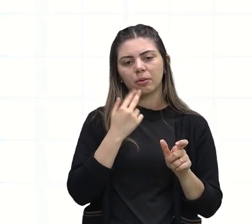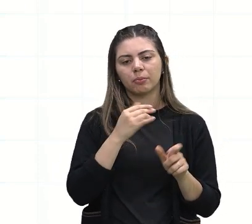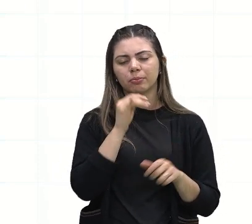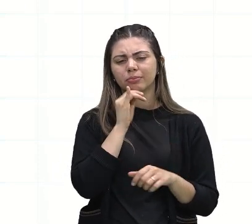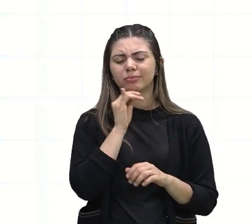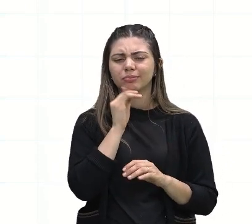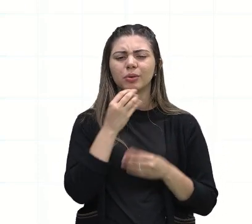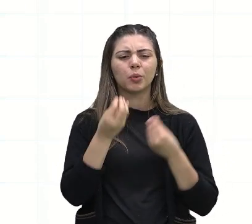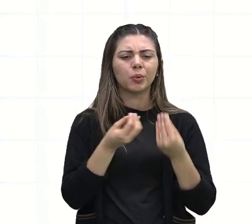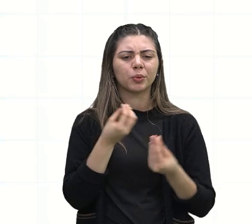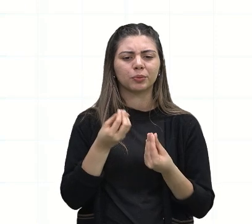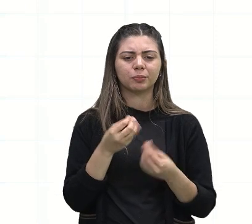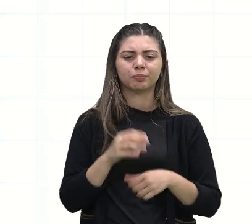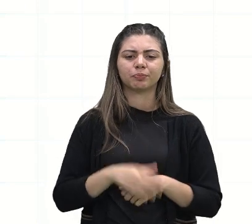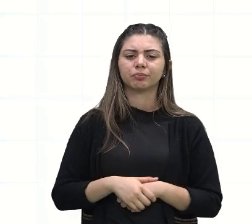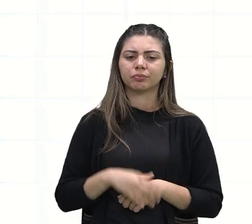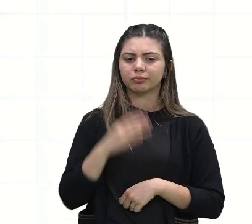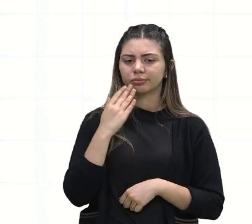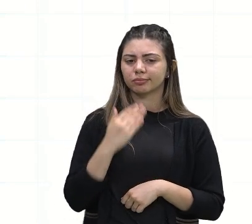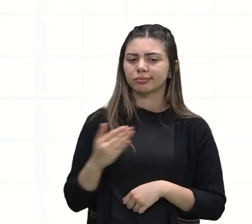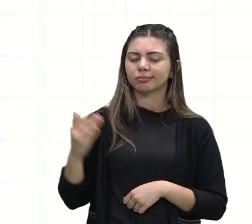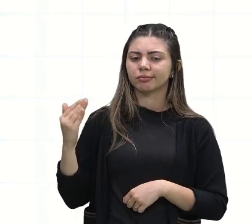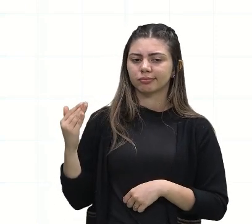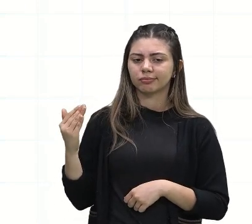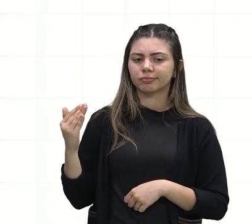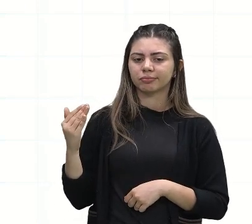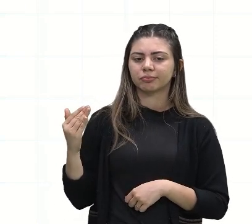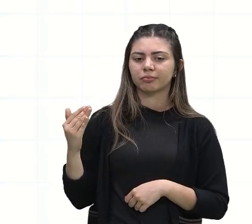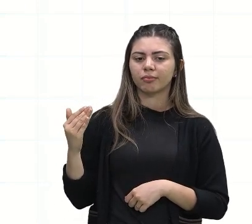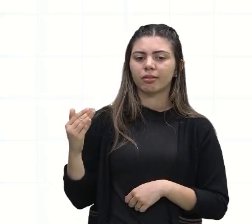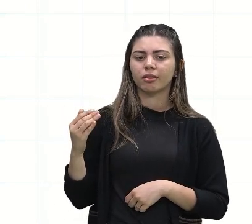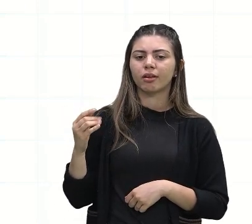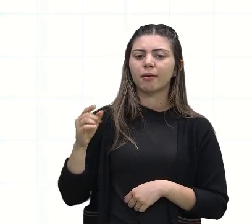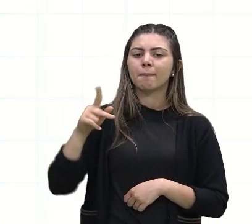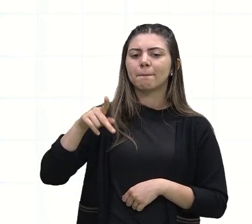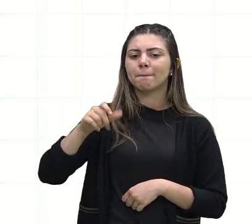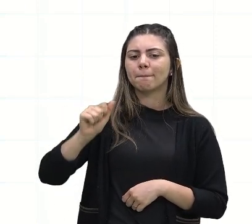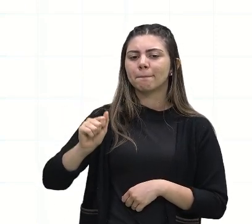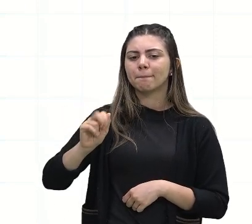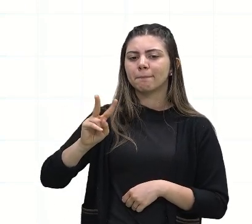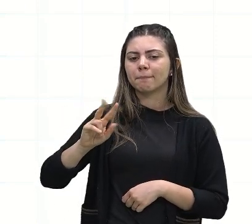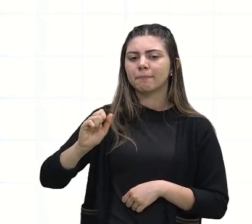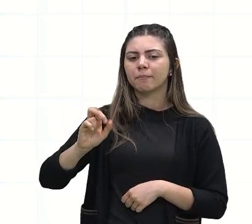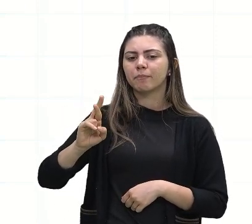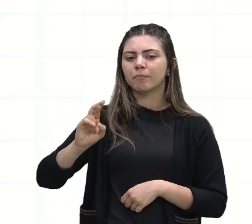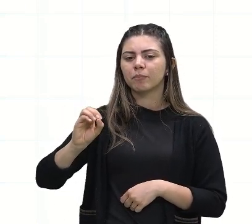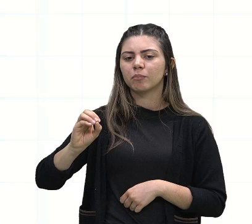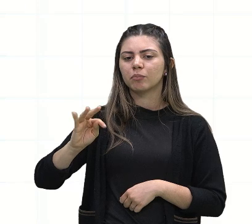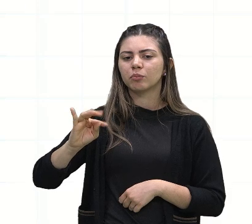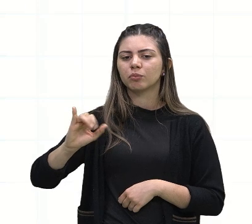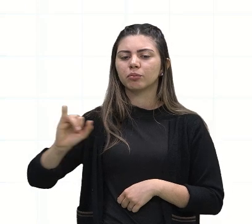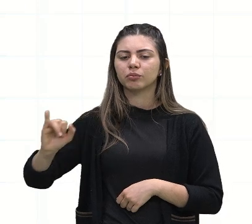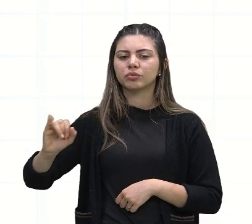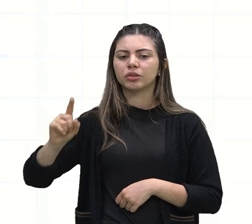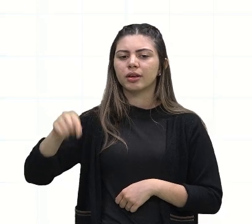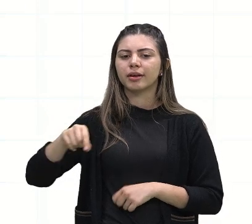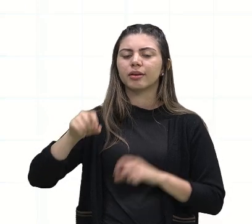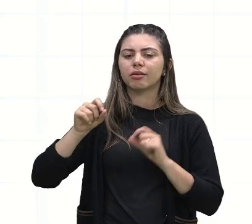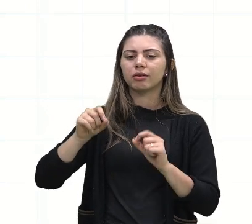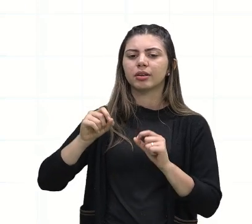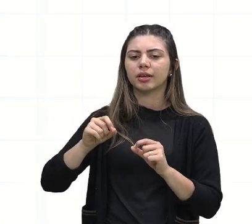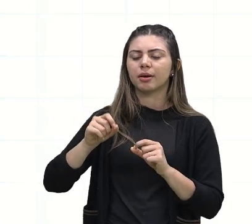seja, revelou-se um Pavarotti. Quem é Pavarotti? Um grande cantor, né, de ópera.